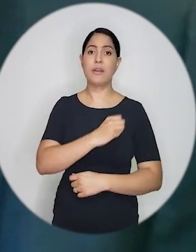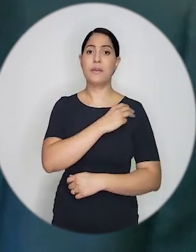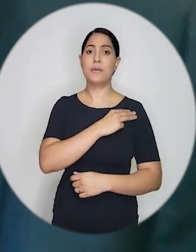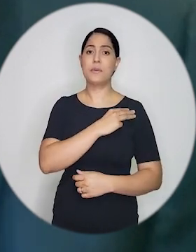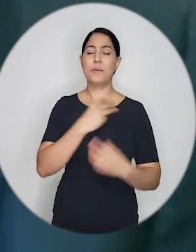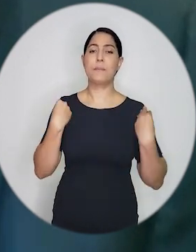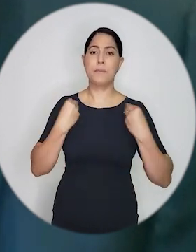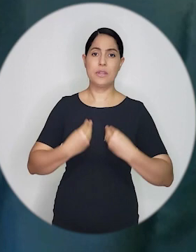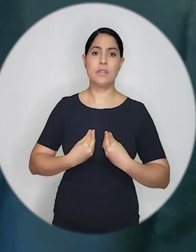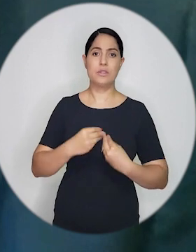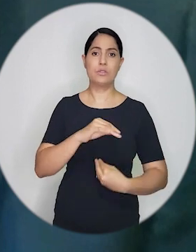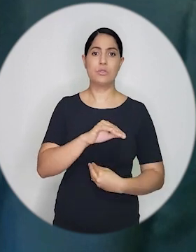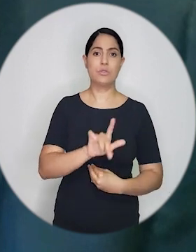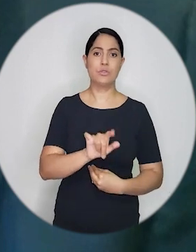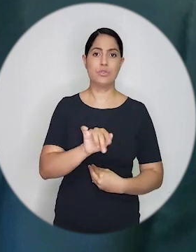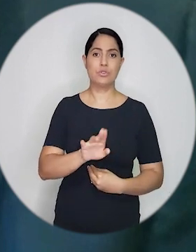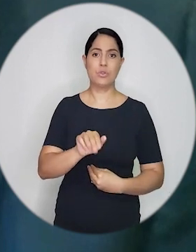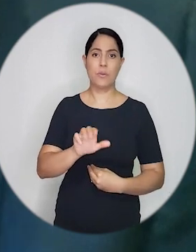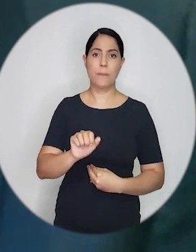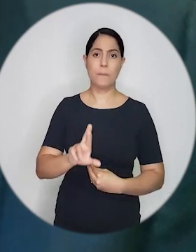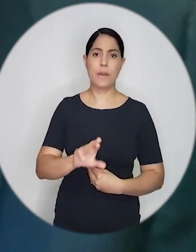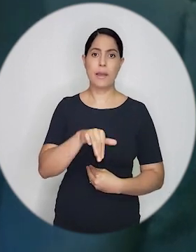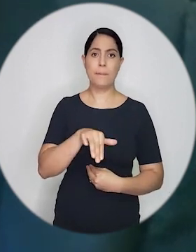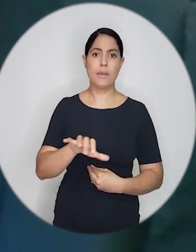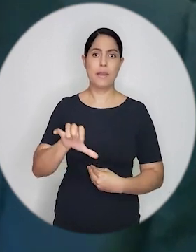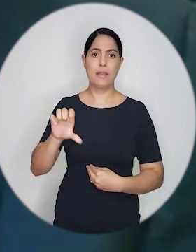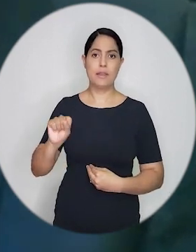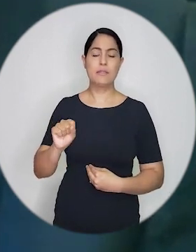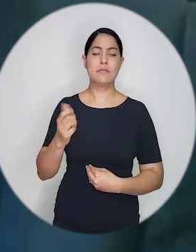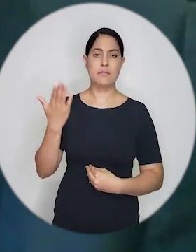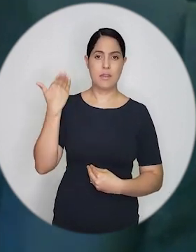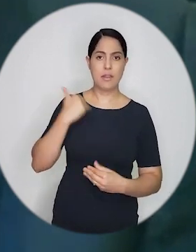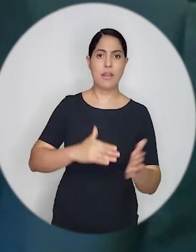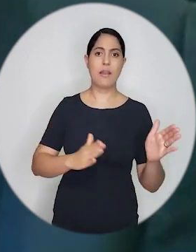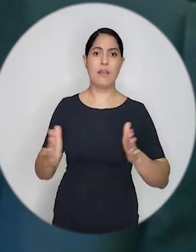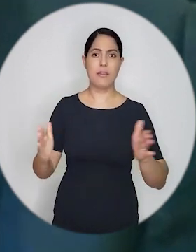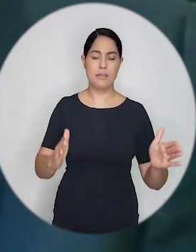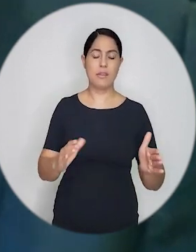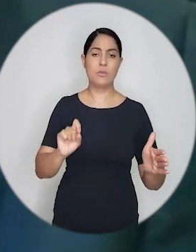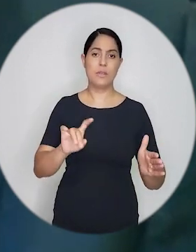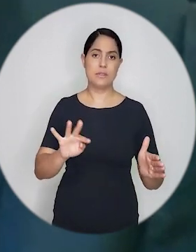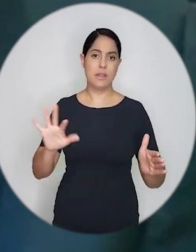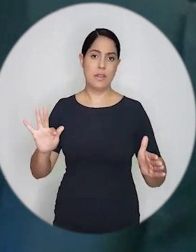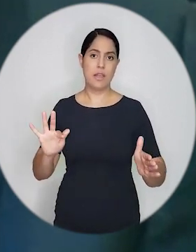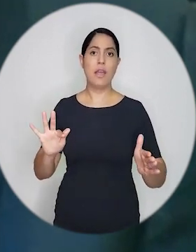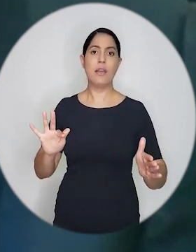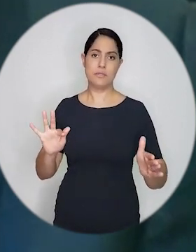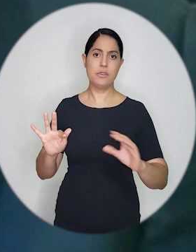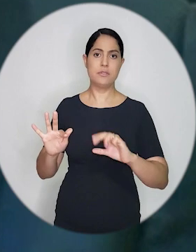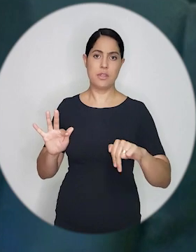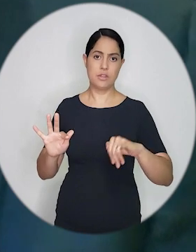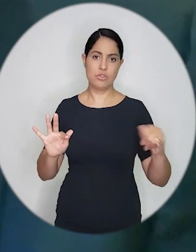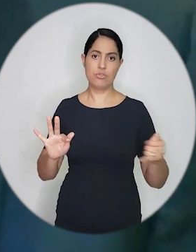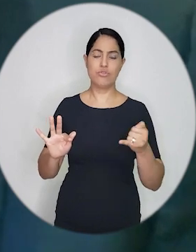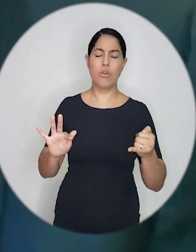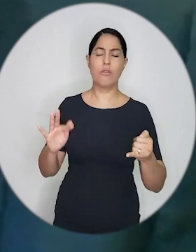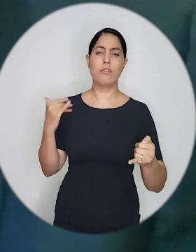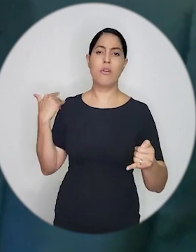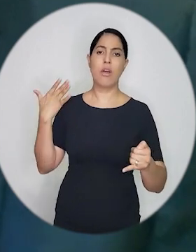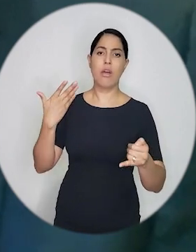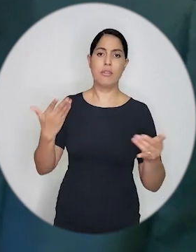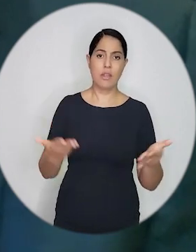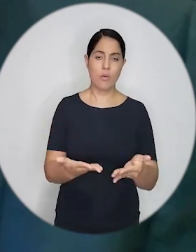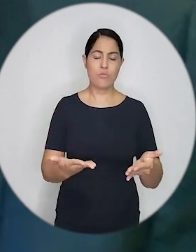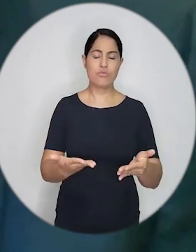2008, ainda na gestão do ministro Gilmar Mendes, à frente do Supremo Tribunal Federal e do Conselho Nacional de Justiça. E de lá